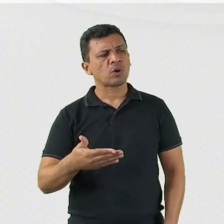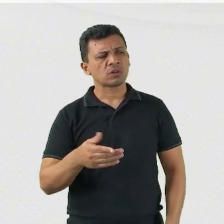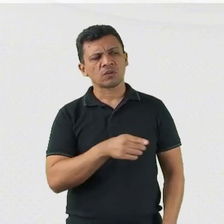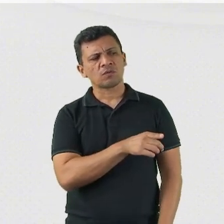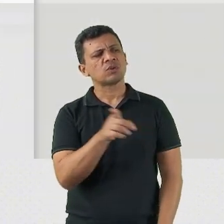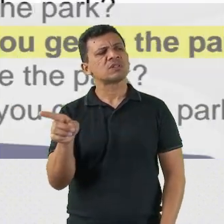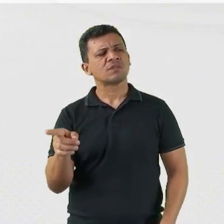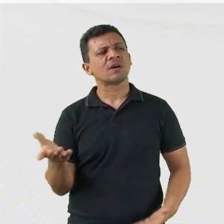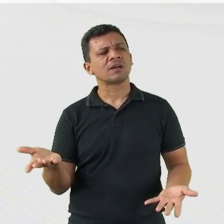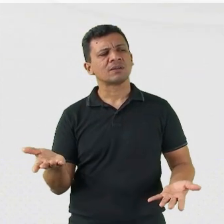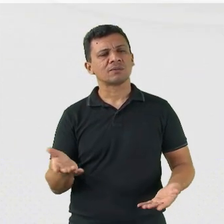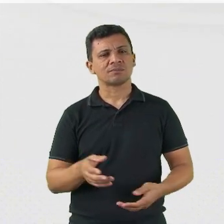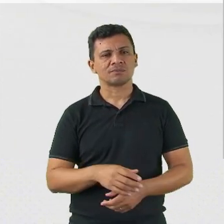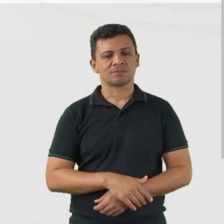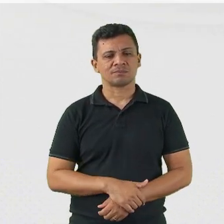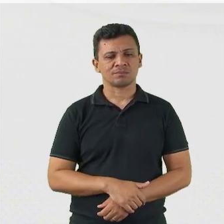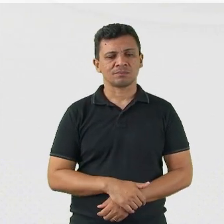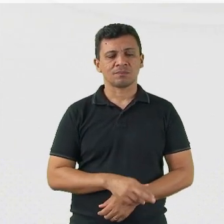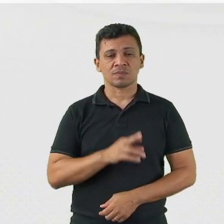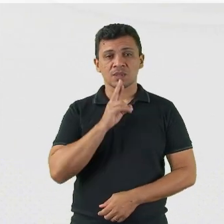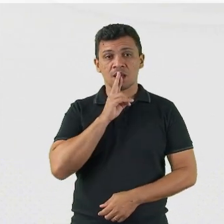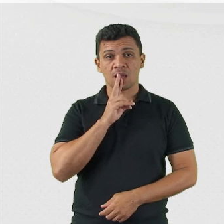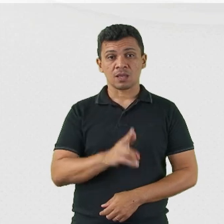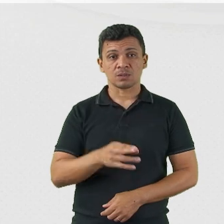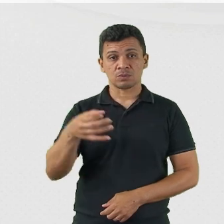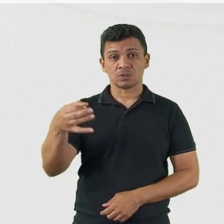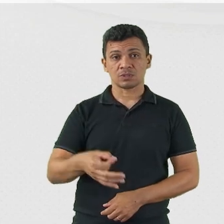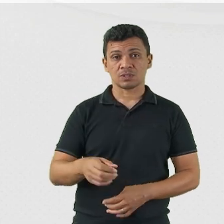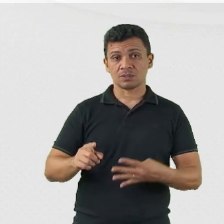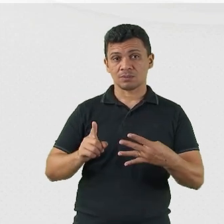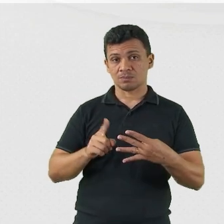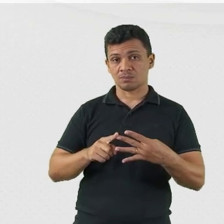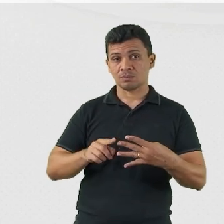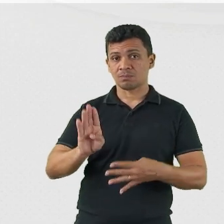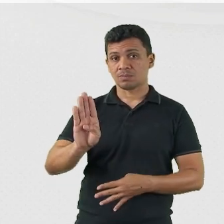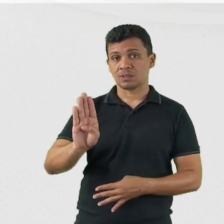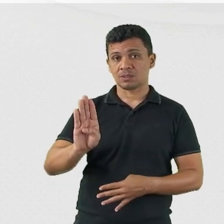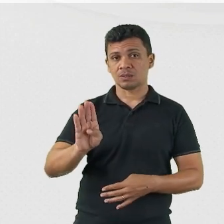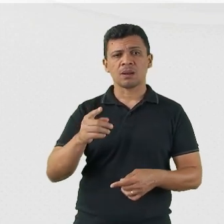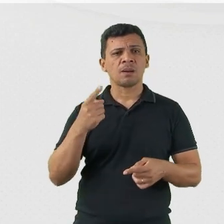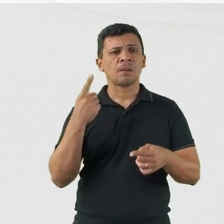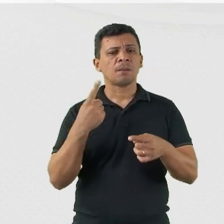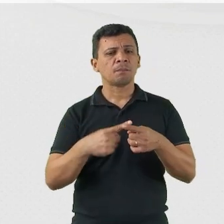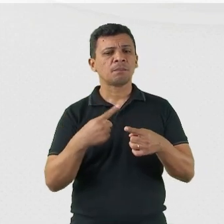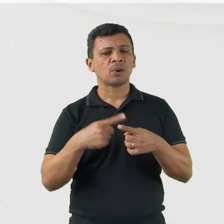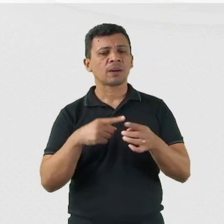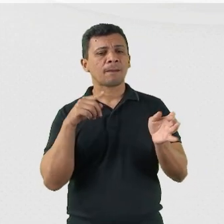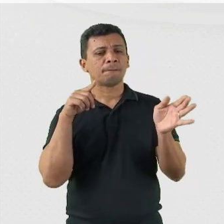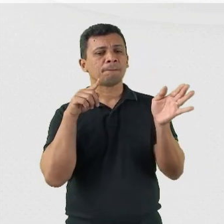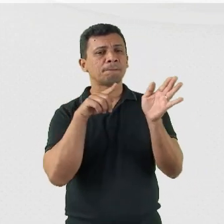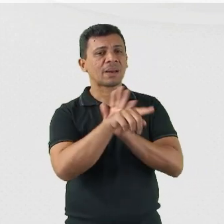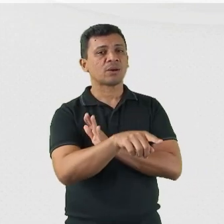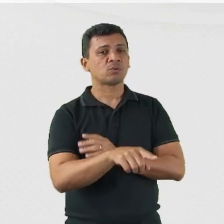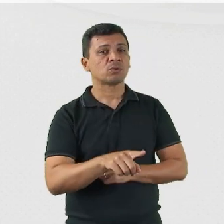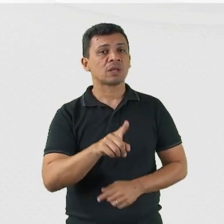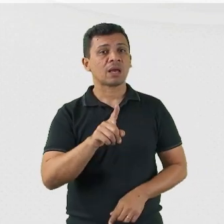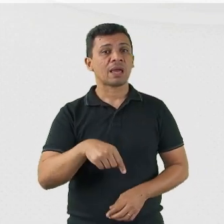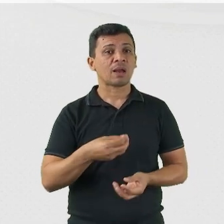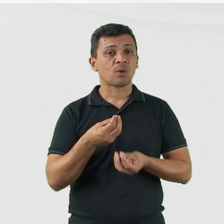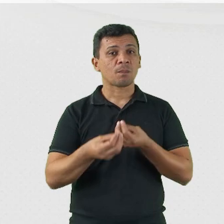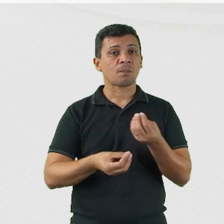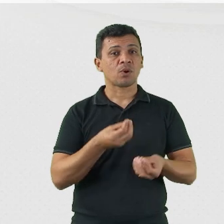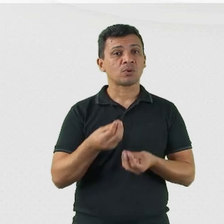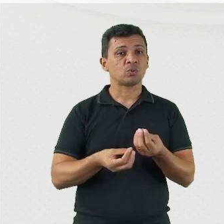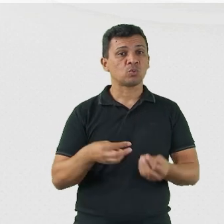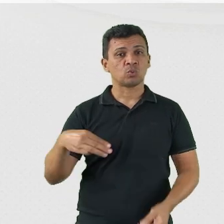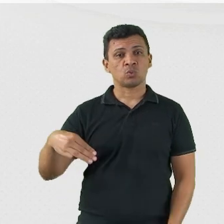você vai? Então, a nossa resposta correta é a letra B, porque a pergunta é sobre o modo. Olha a resposta